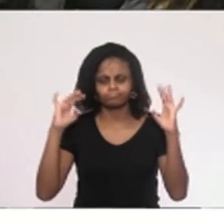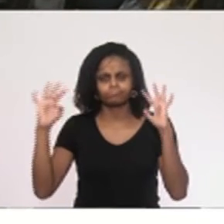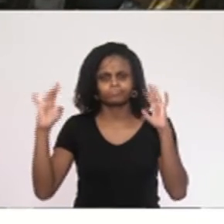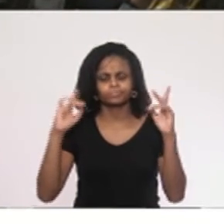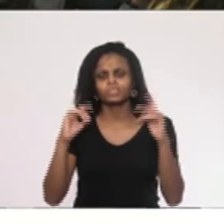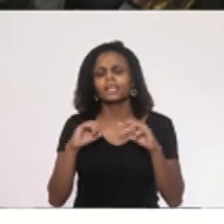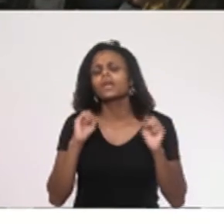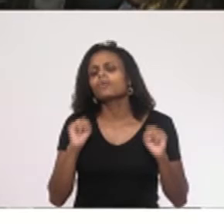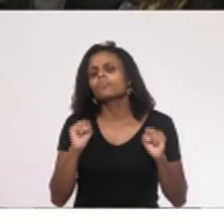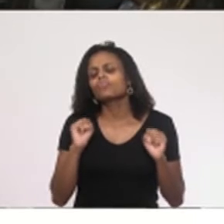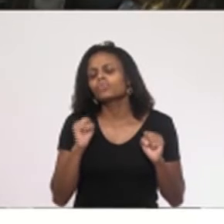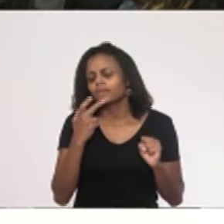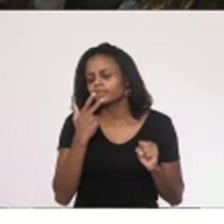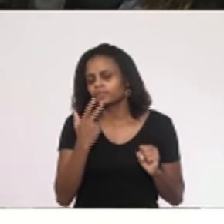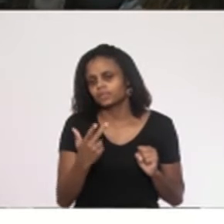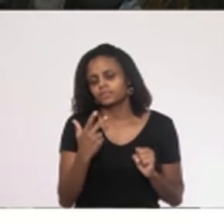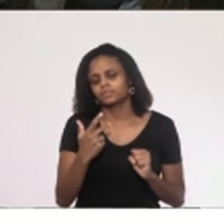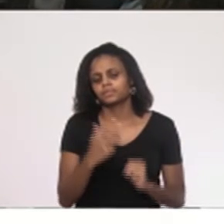Poderia dizer